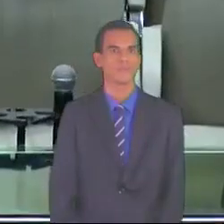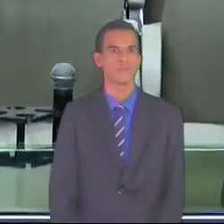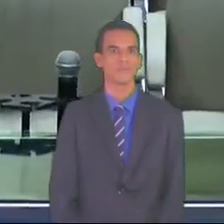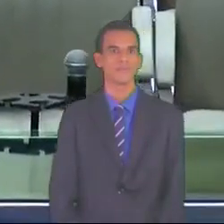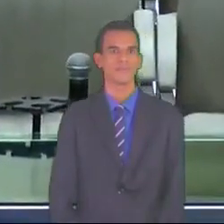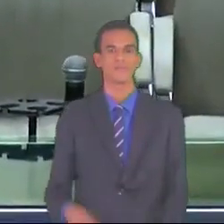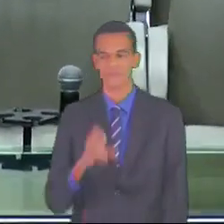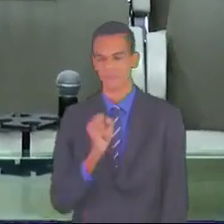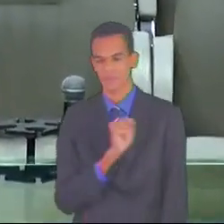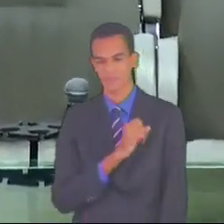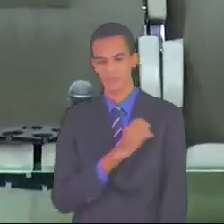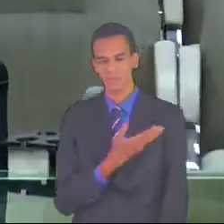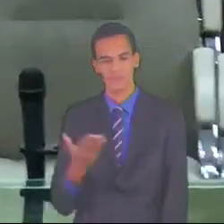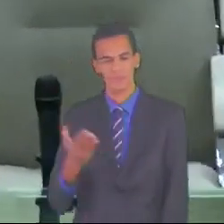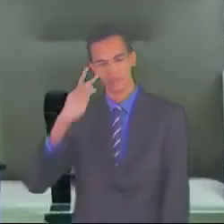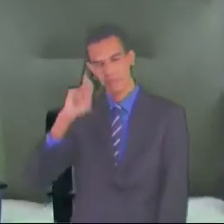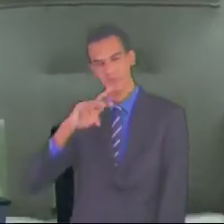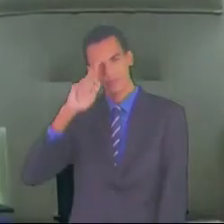Meus queridos, a paz do Senhor.